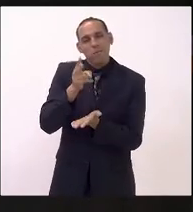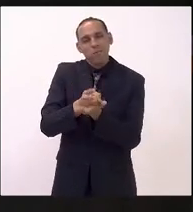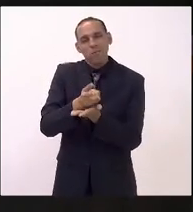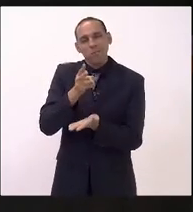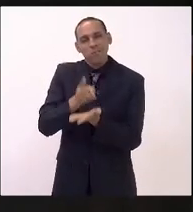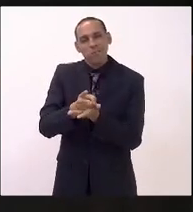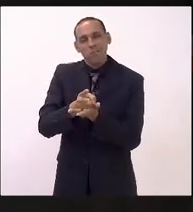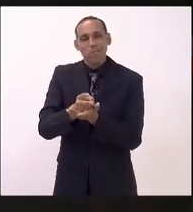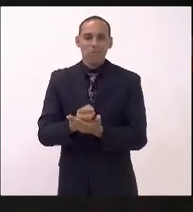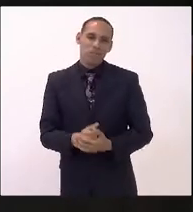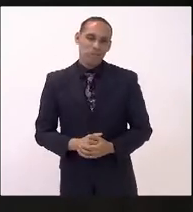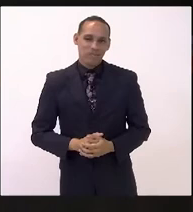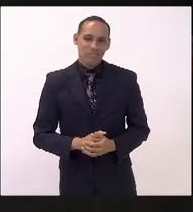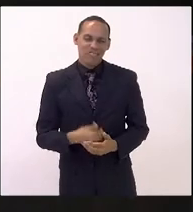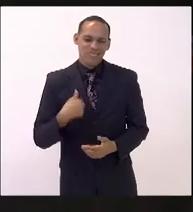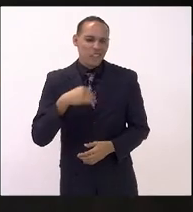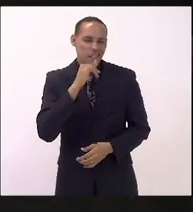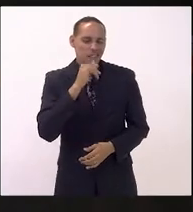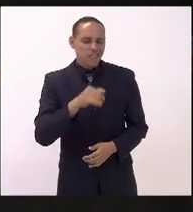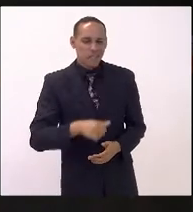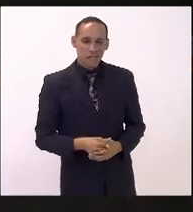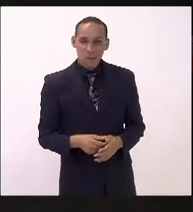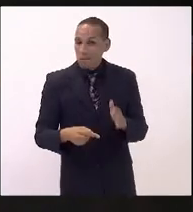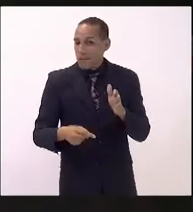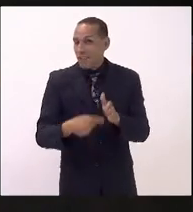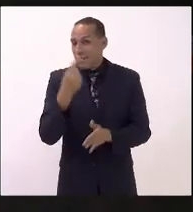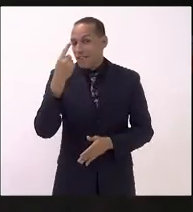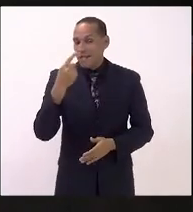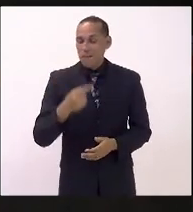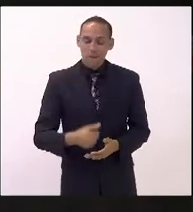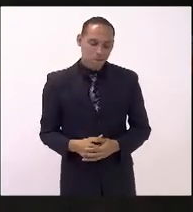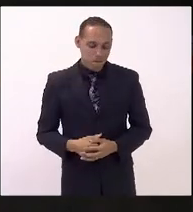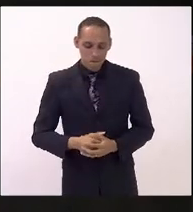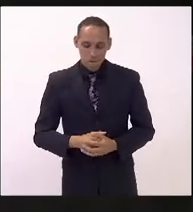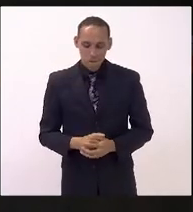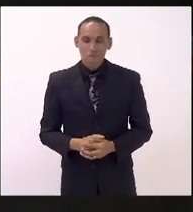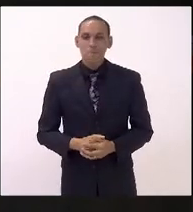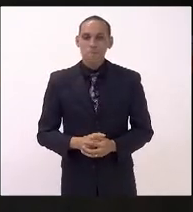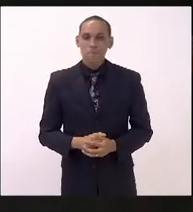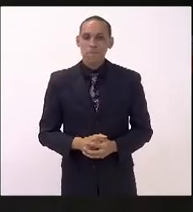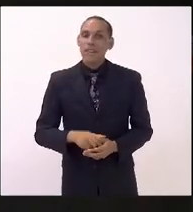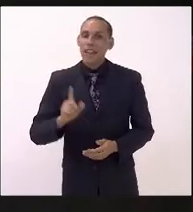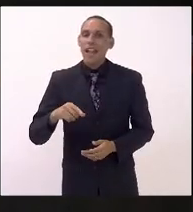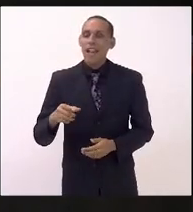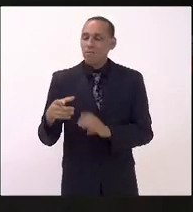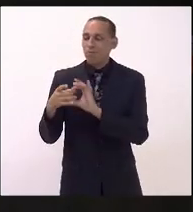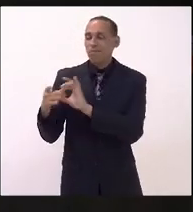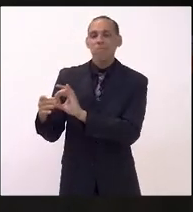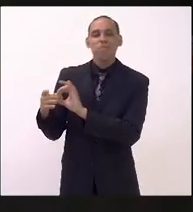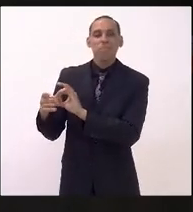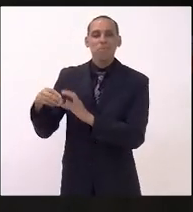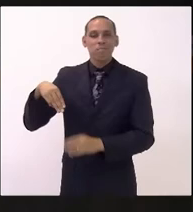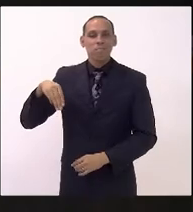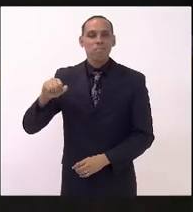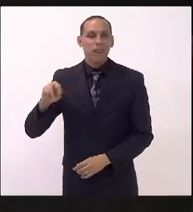contava, vou te dizer, pela primeira vez, a relação da Marta comigo.